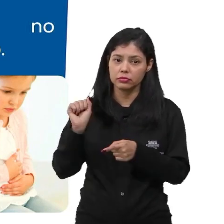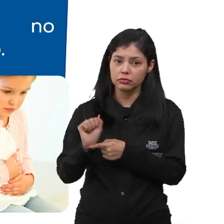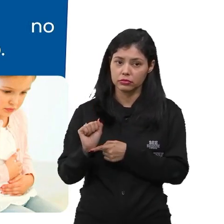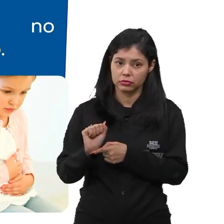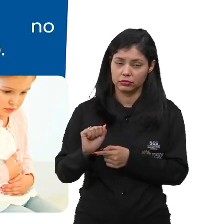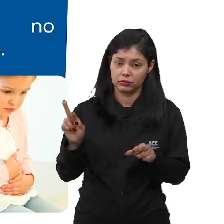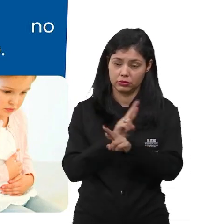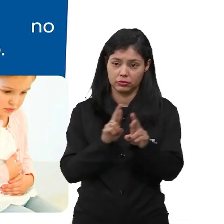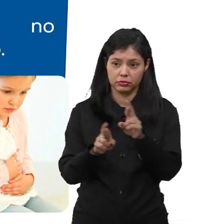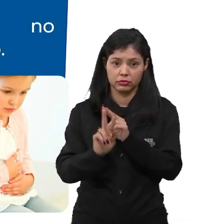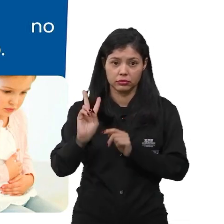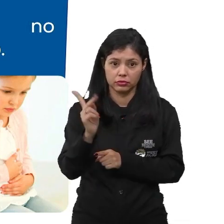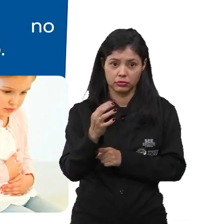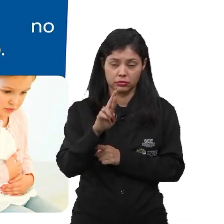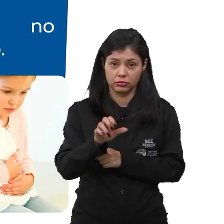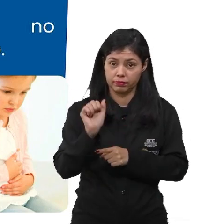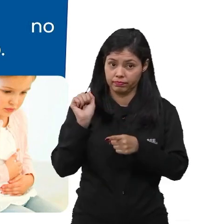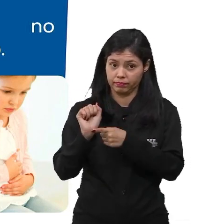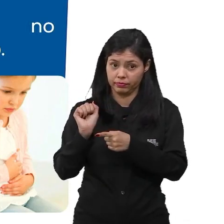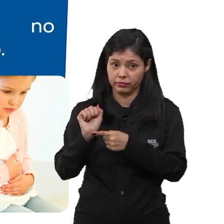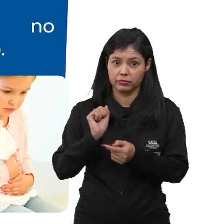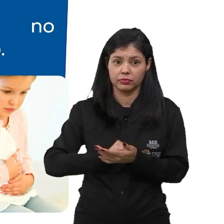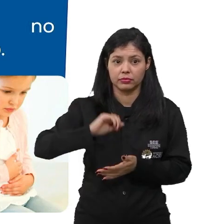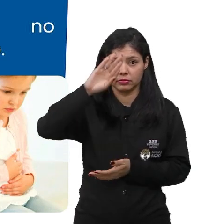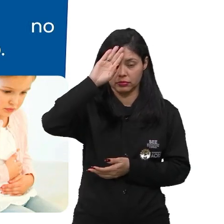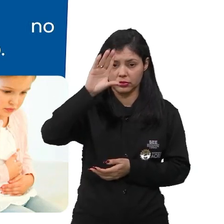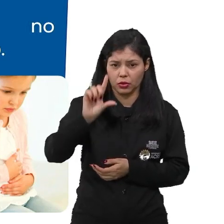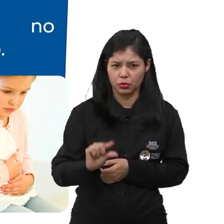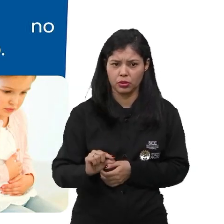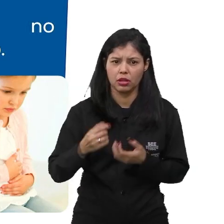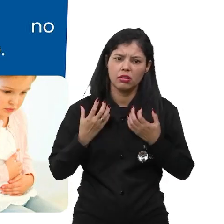sintomas relacionados com a hepatite A é a febre